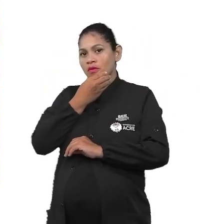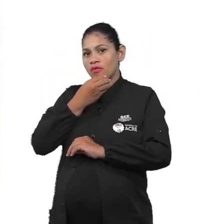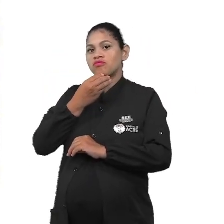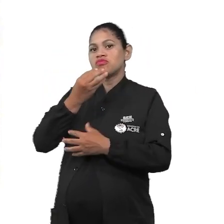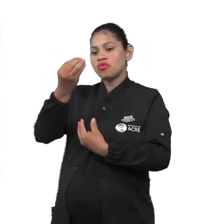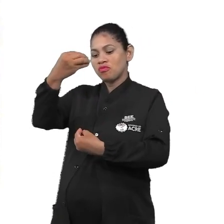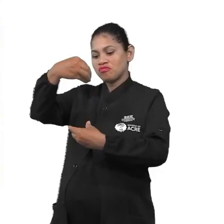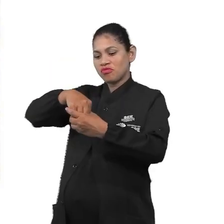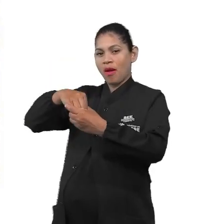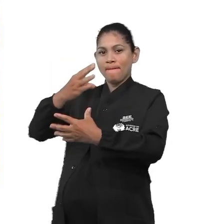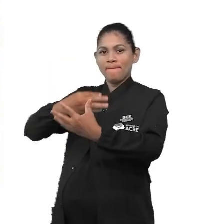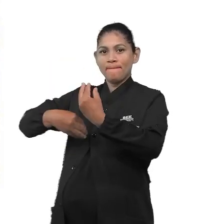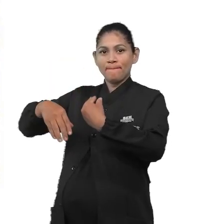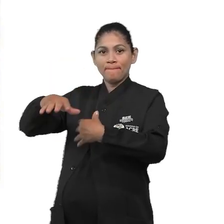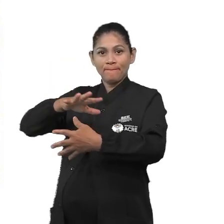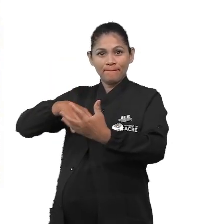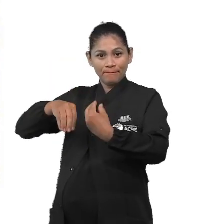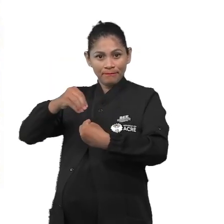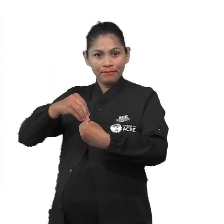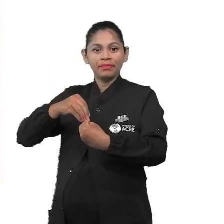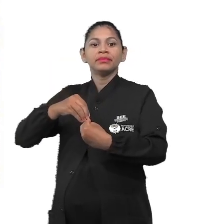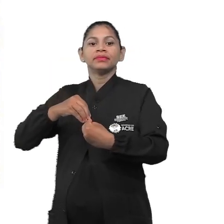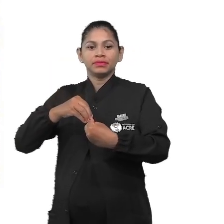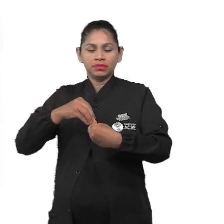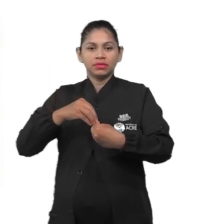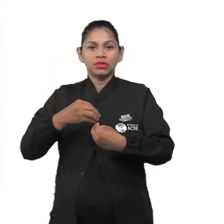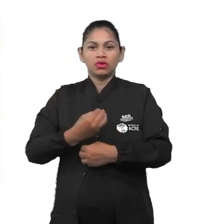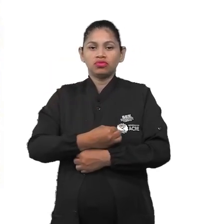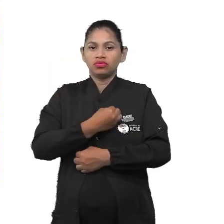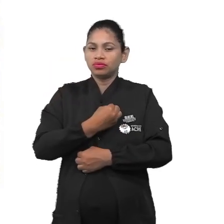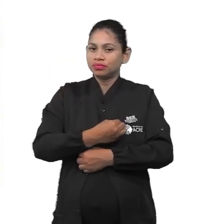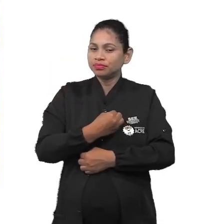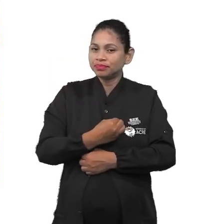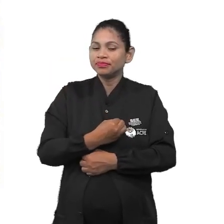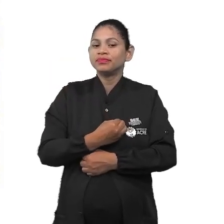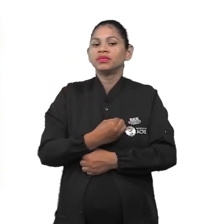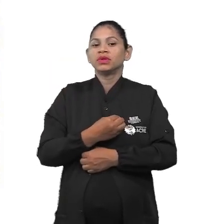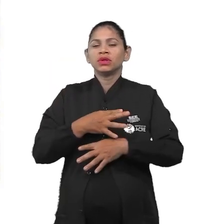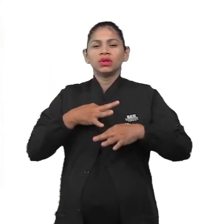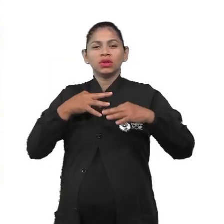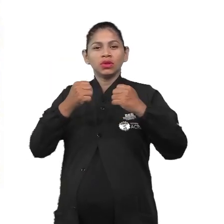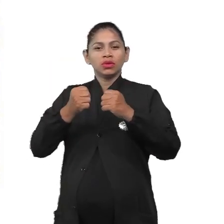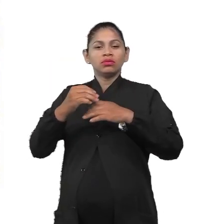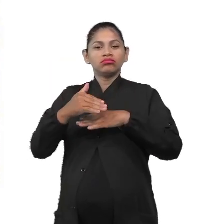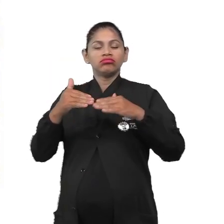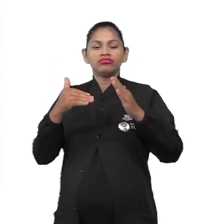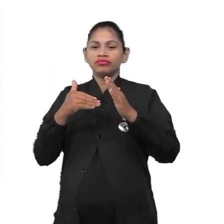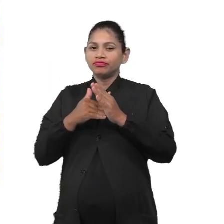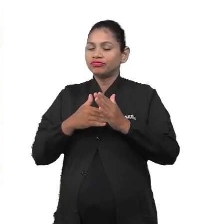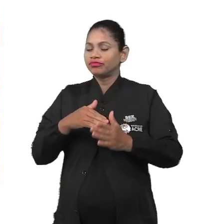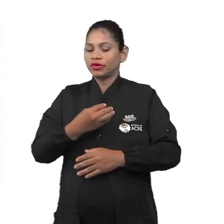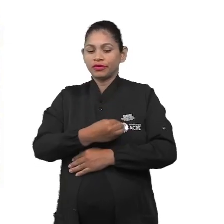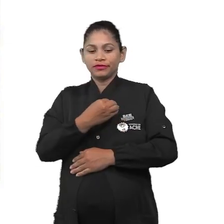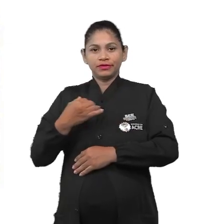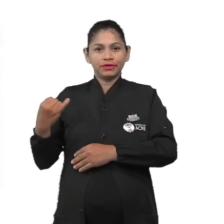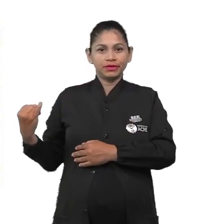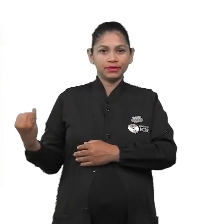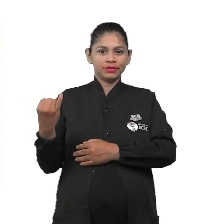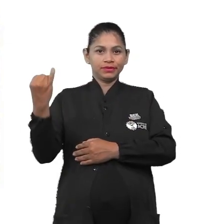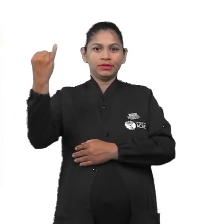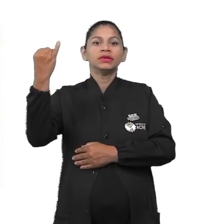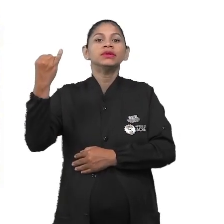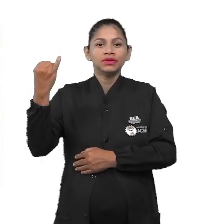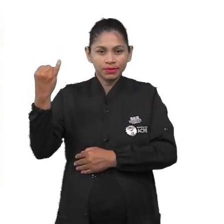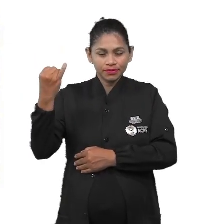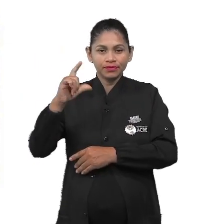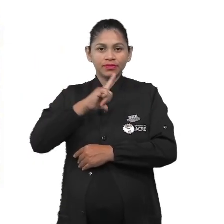da comunidade vital, aonde todas as formas de vida são importantes, e nós temos